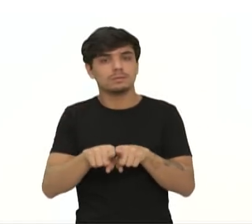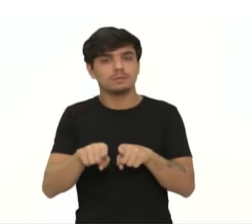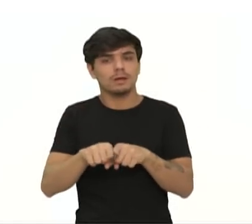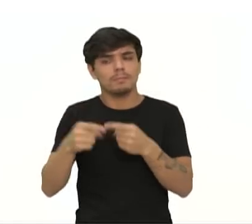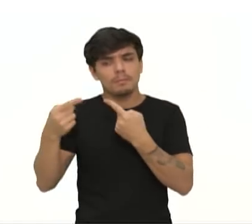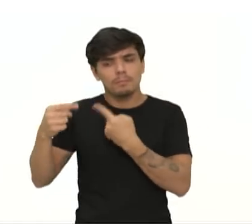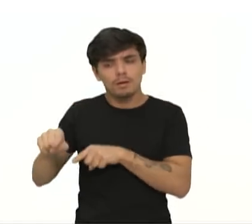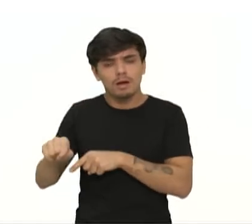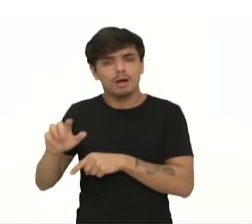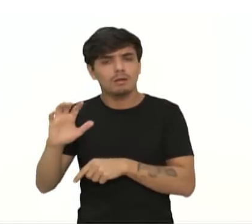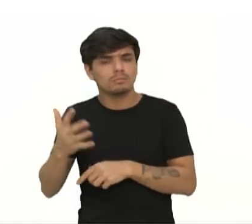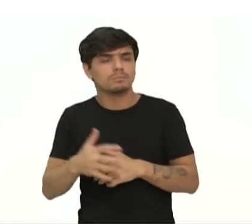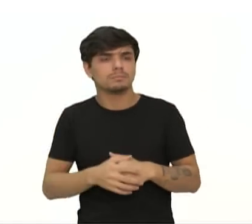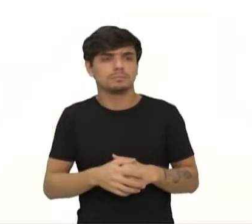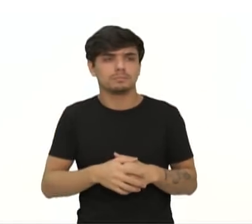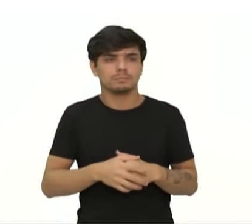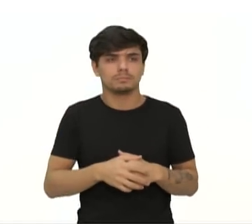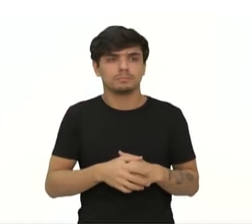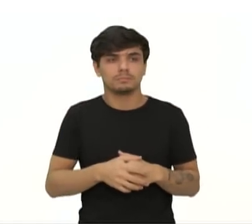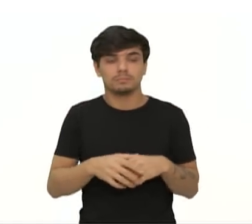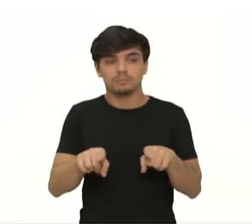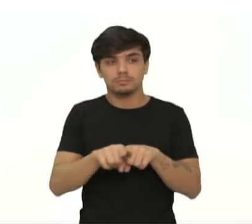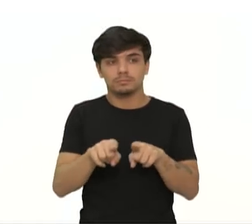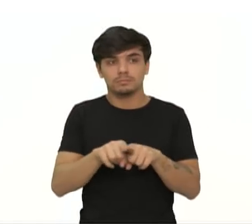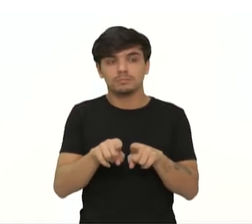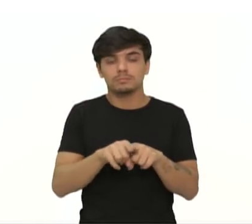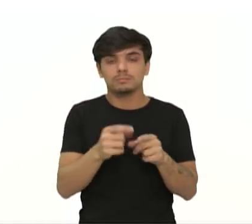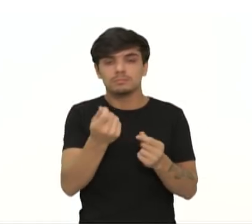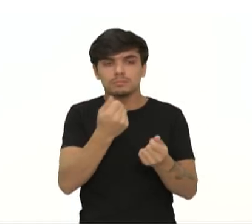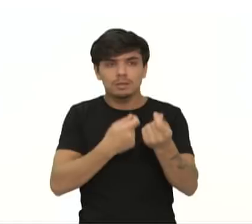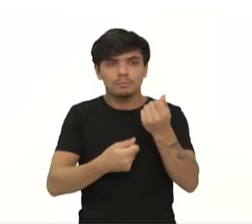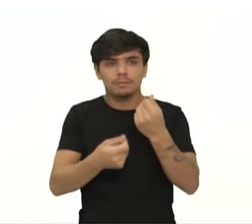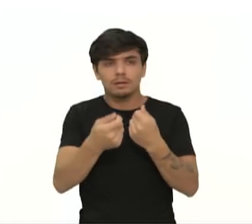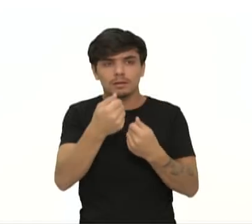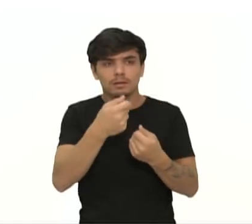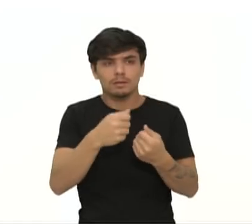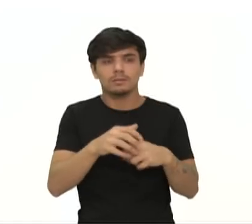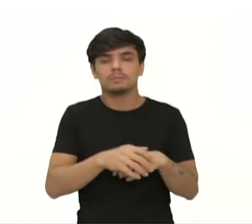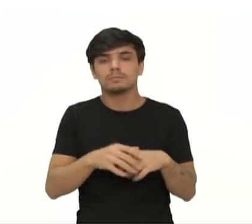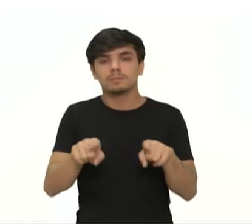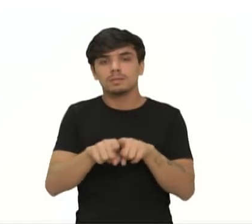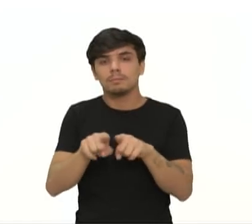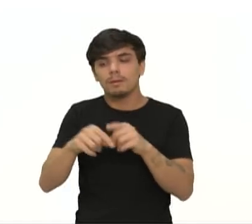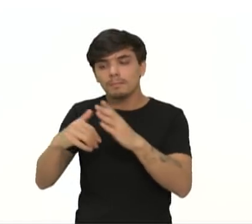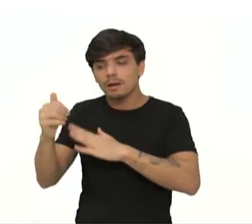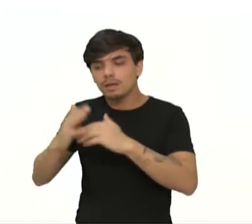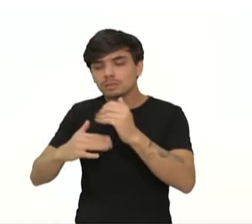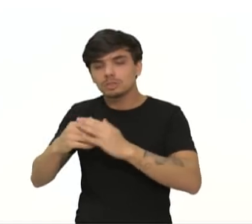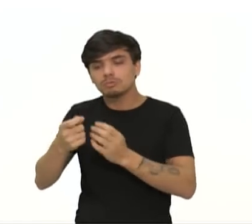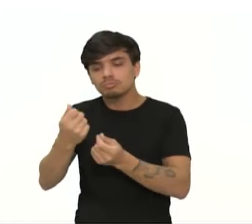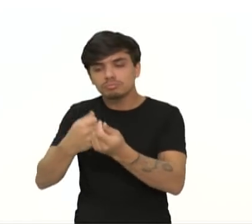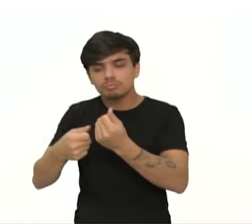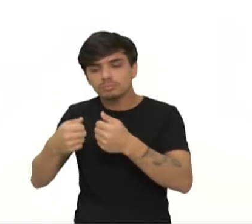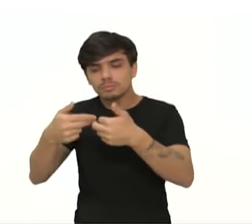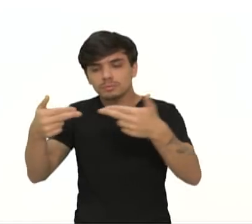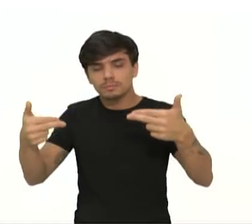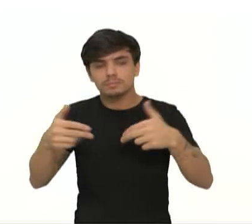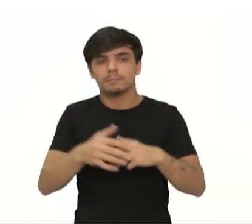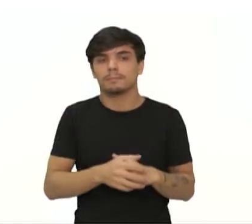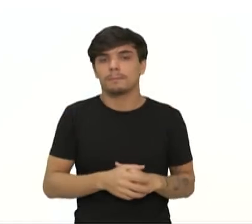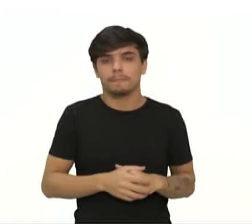a consolidação do mercantilismo através de várias práticas mercantis